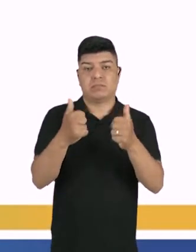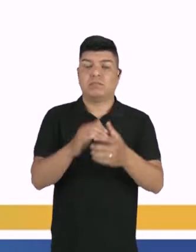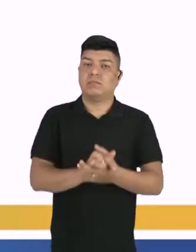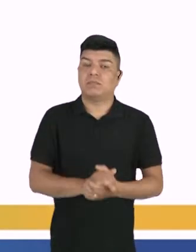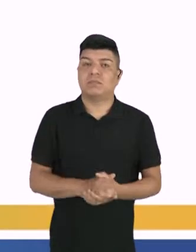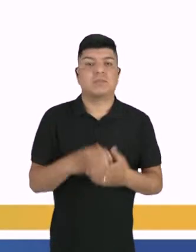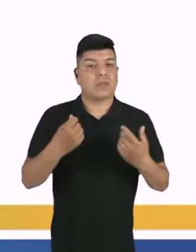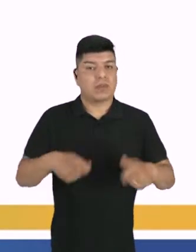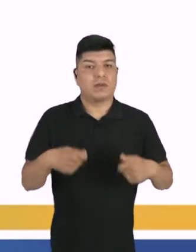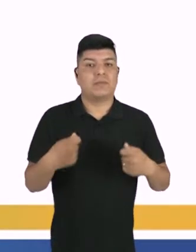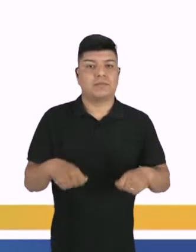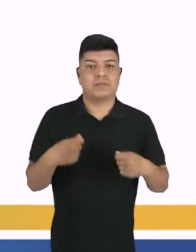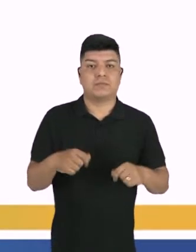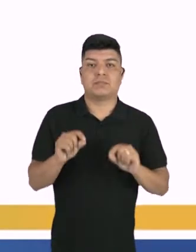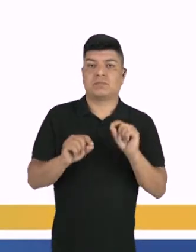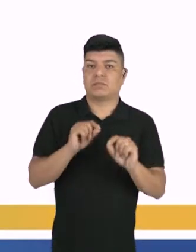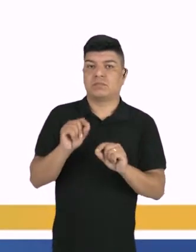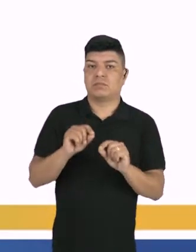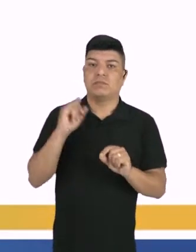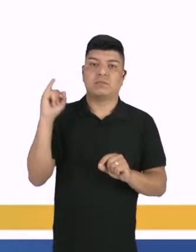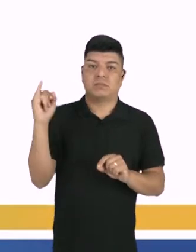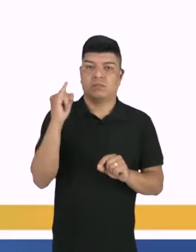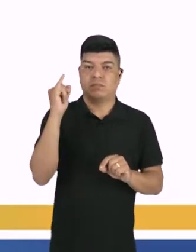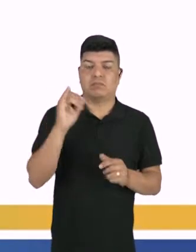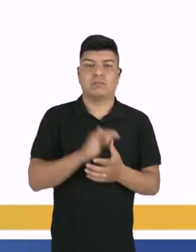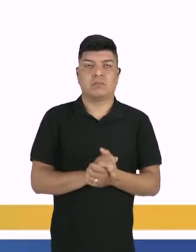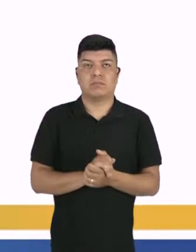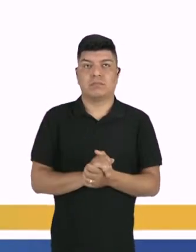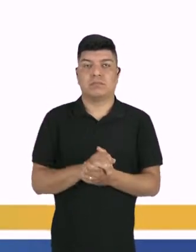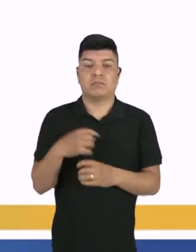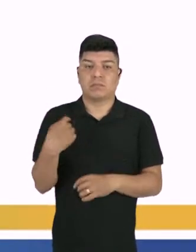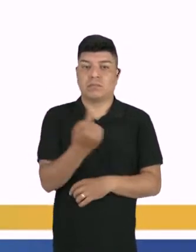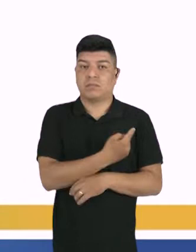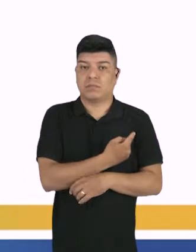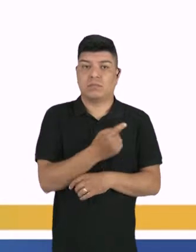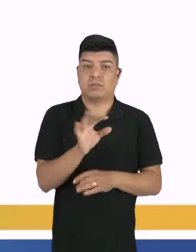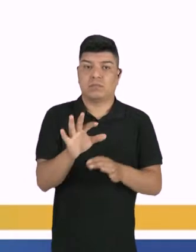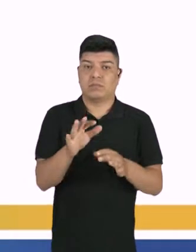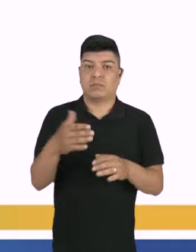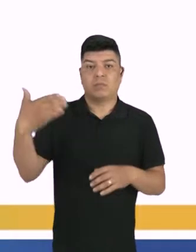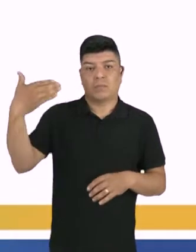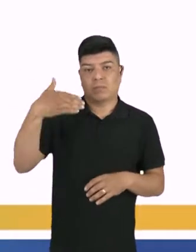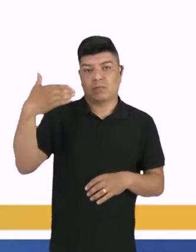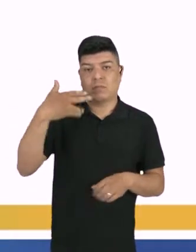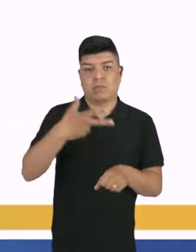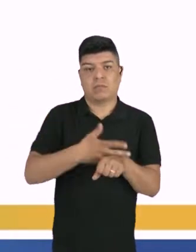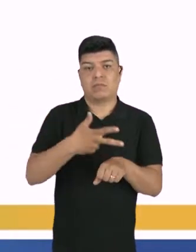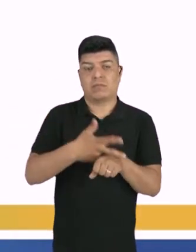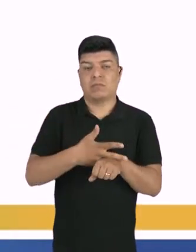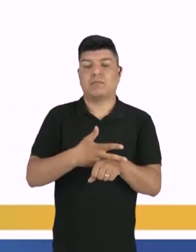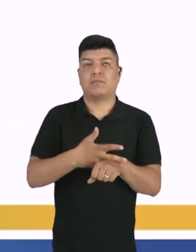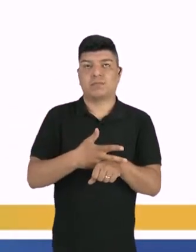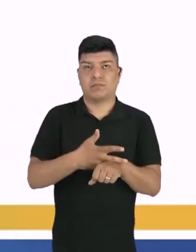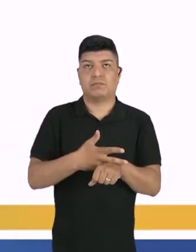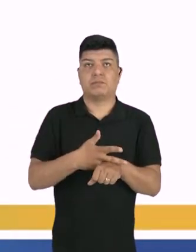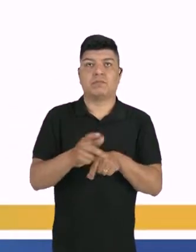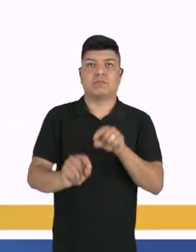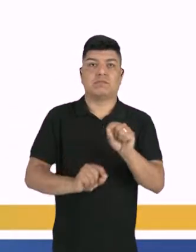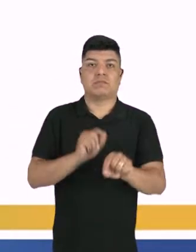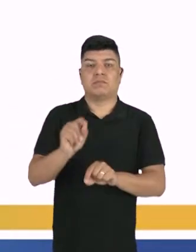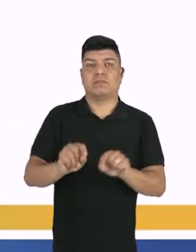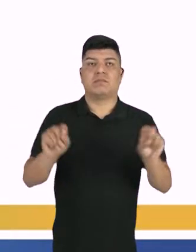nós precisamos levar em consideração o seguinte: nós estamos em uma sequência de videoaulas em que